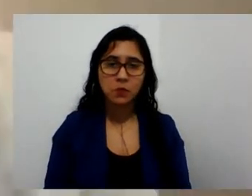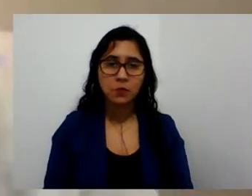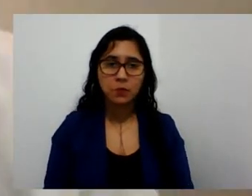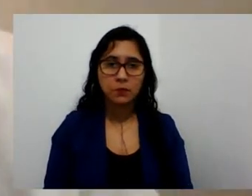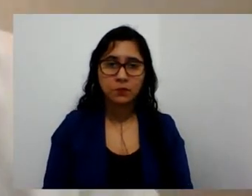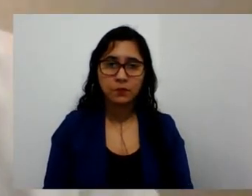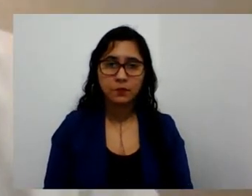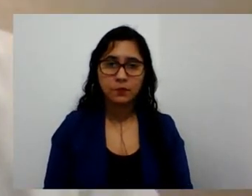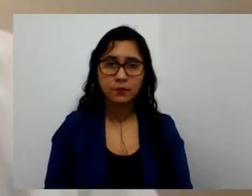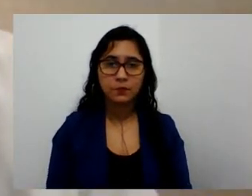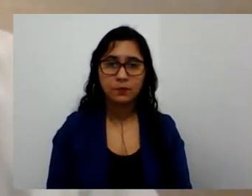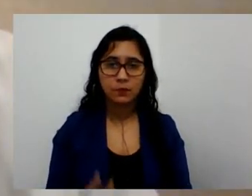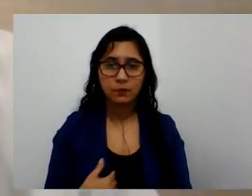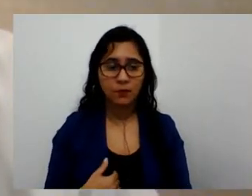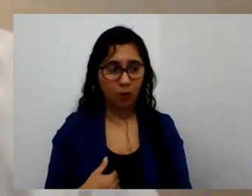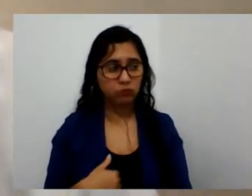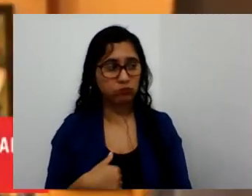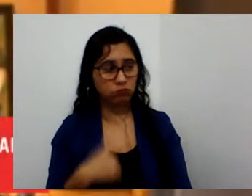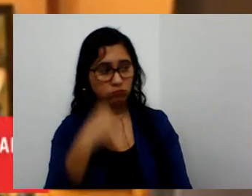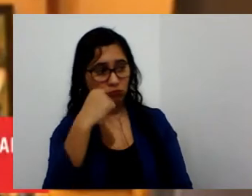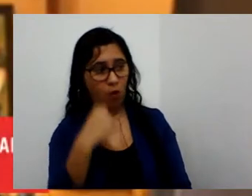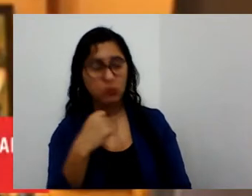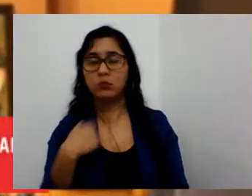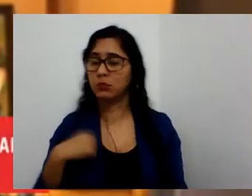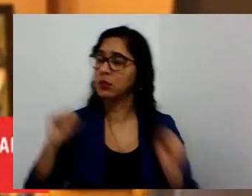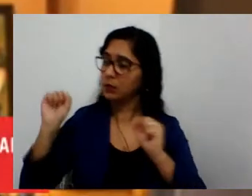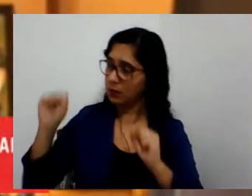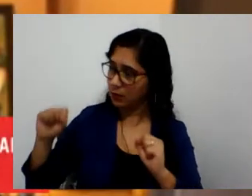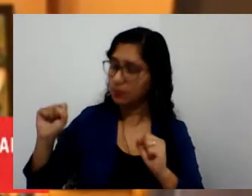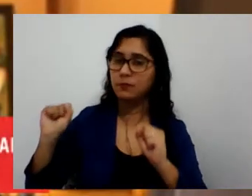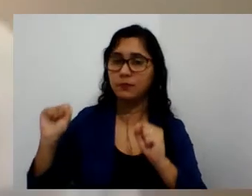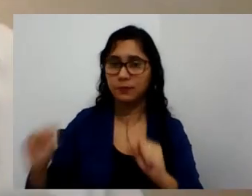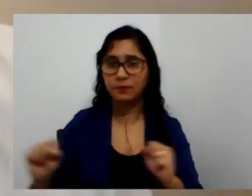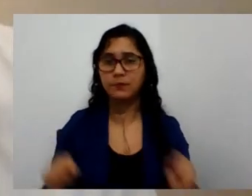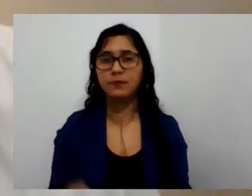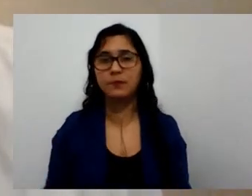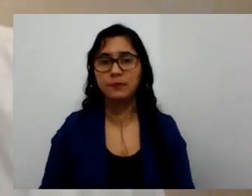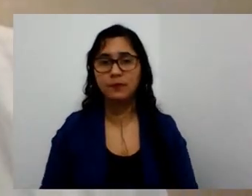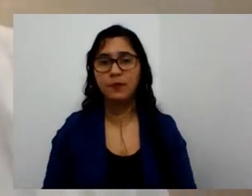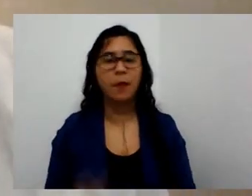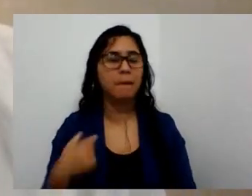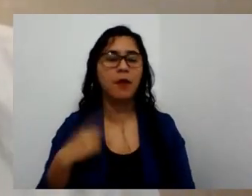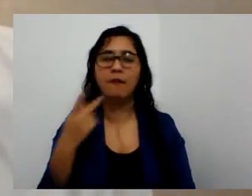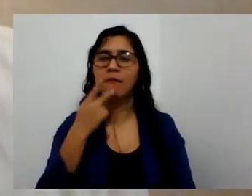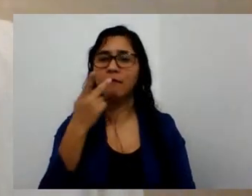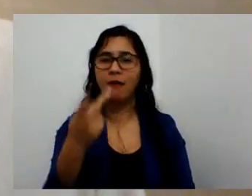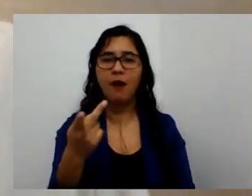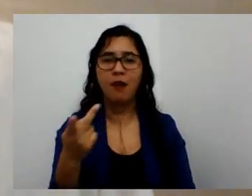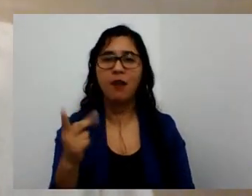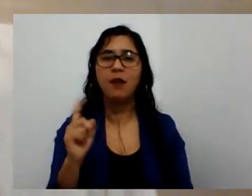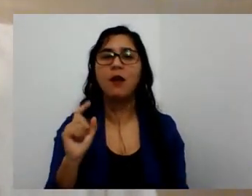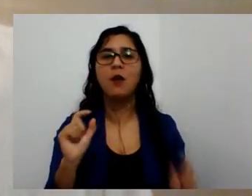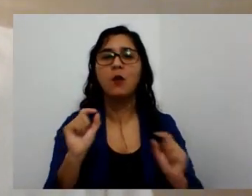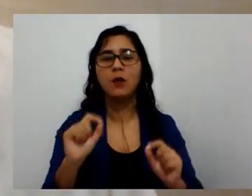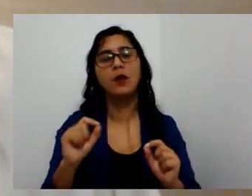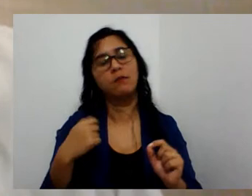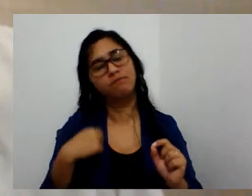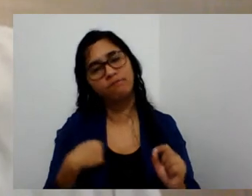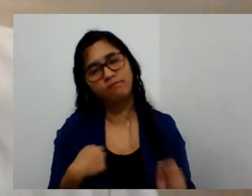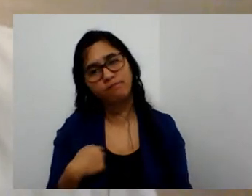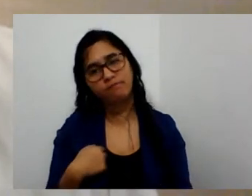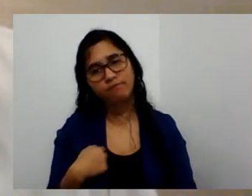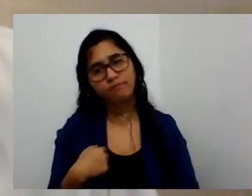Posso eu, Valdec? Pois não, professor Baione, pode então, sim. Tá bom. Não, a minha fala vai no sentido, mais uma vez,